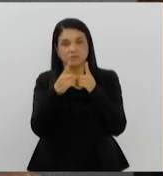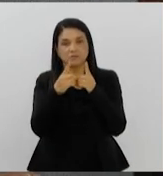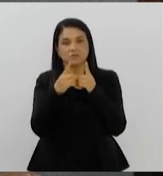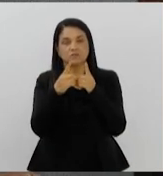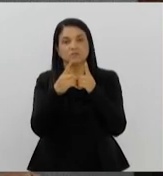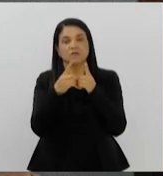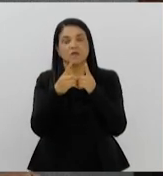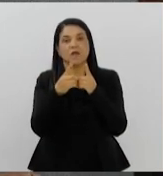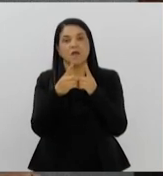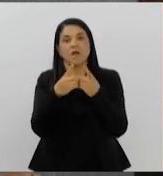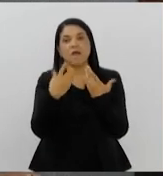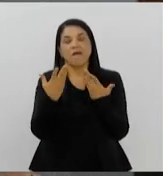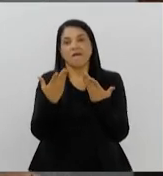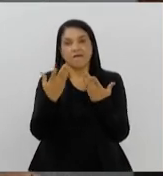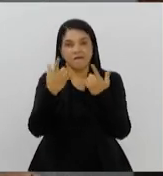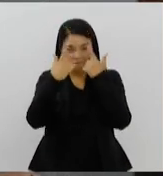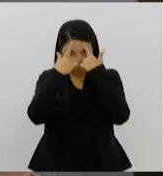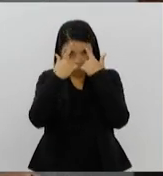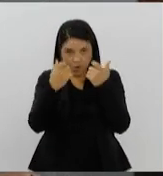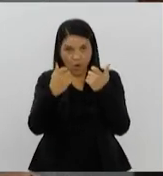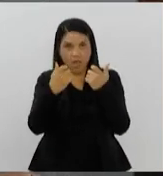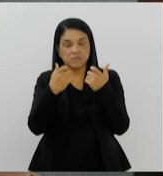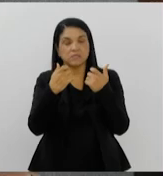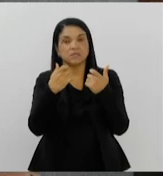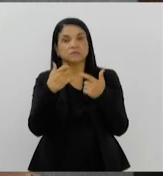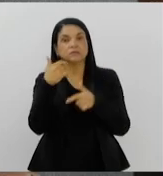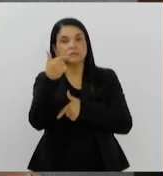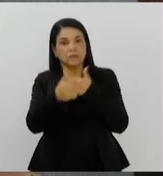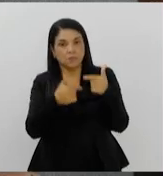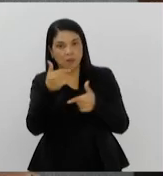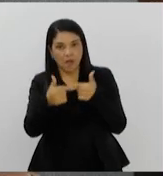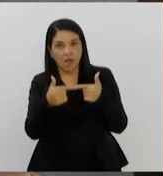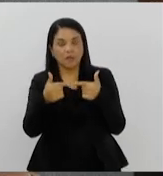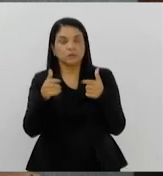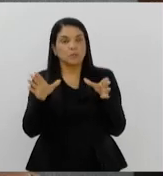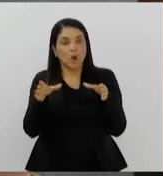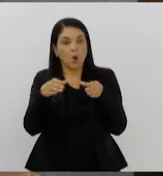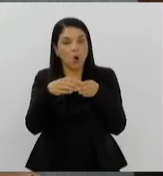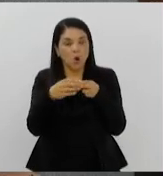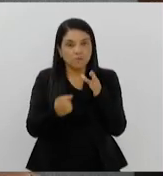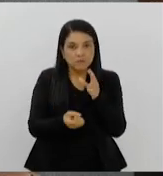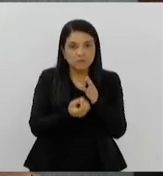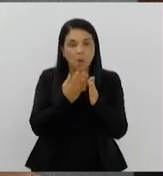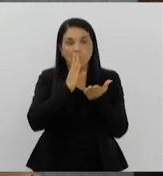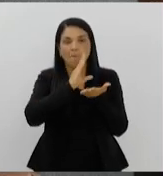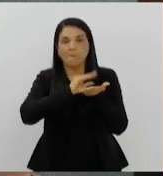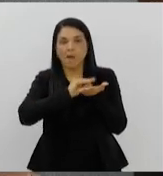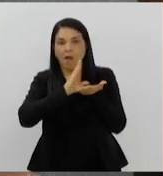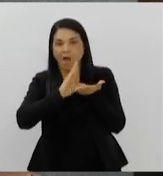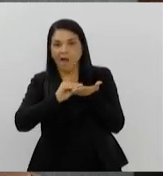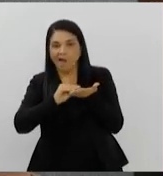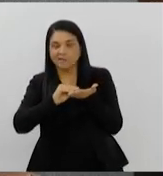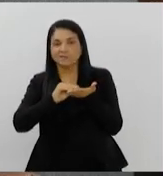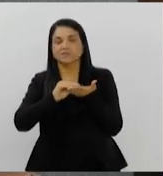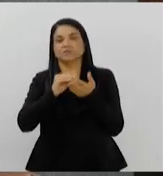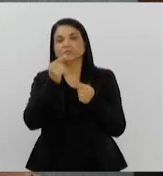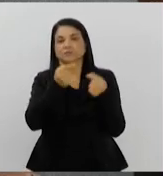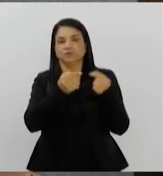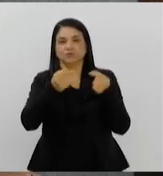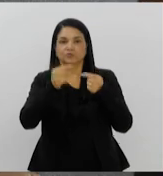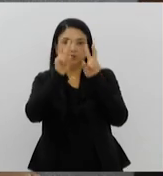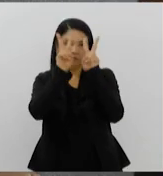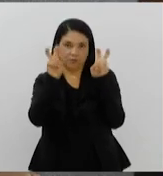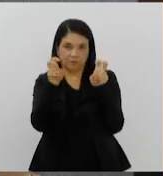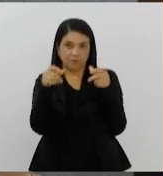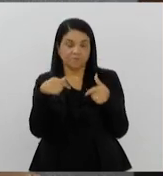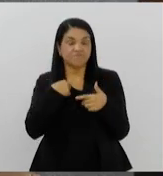de direitos humanos e trabalhistas e constrói, junto a uma comissão, pautas possíveis para tratar as questões. E as questões